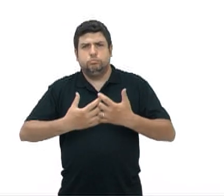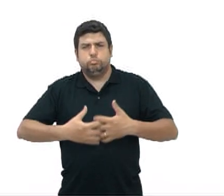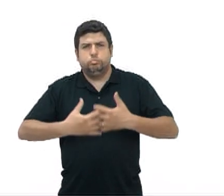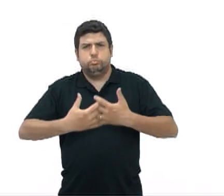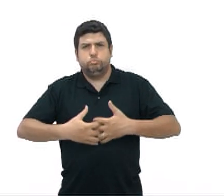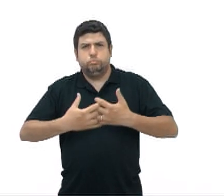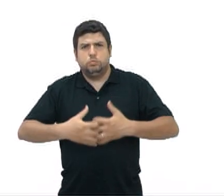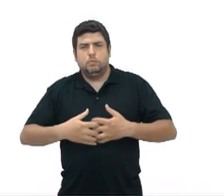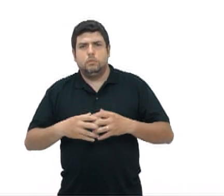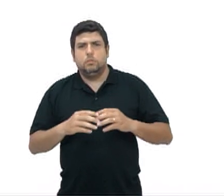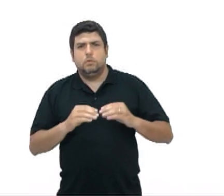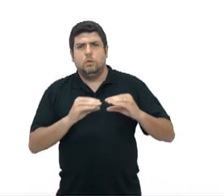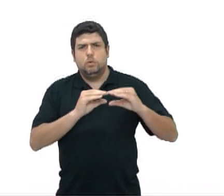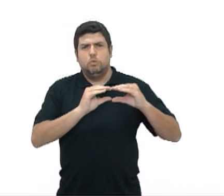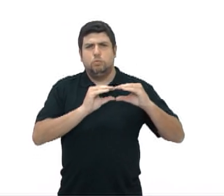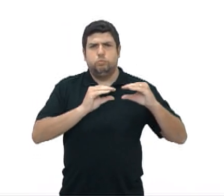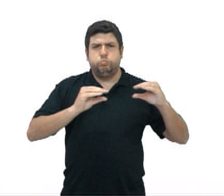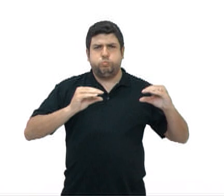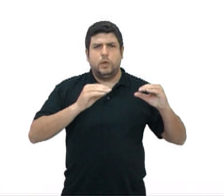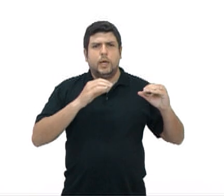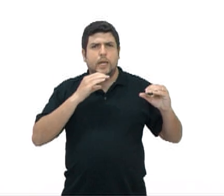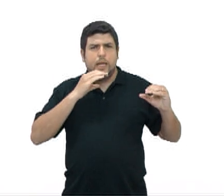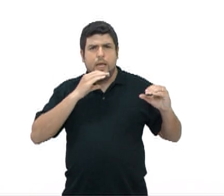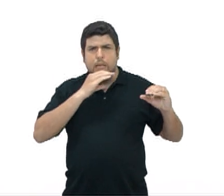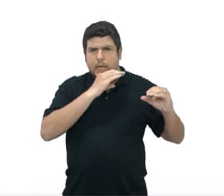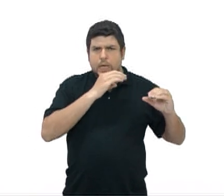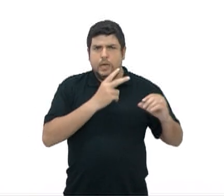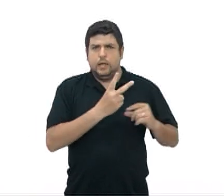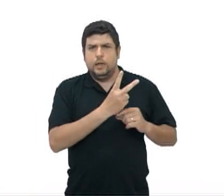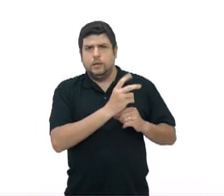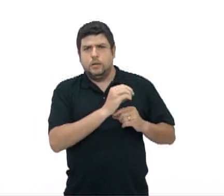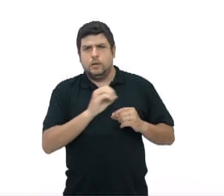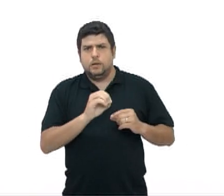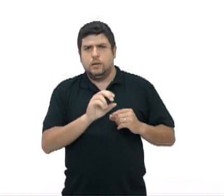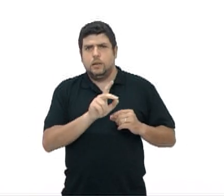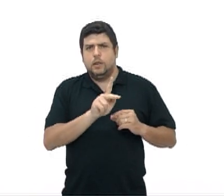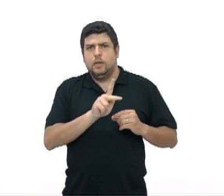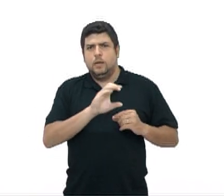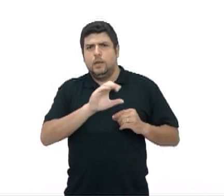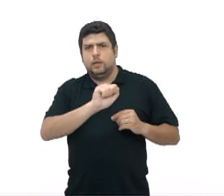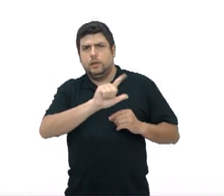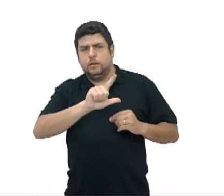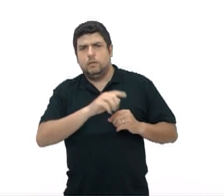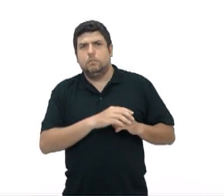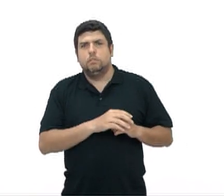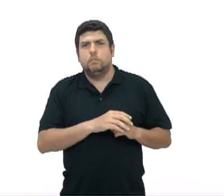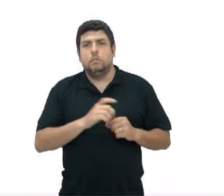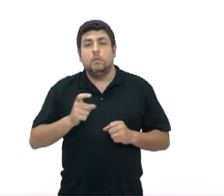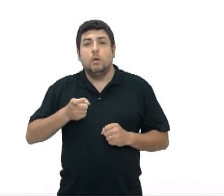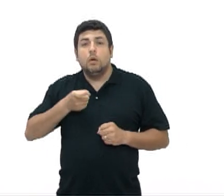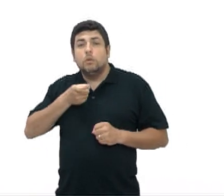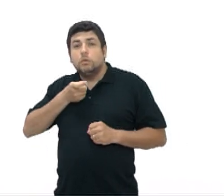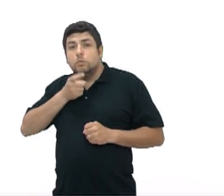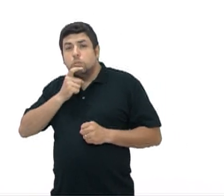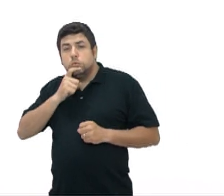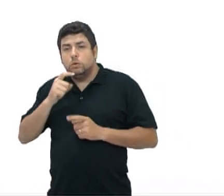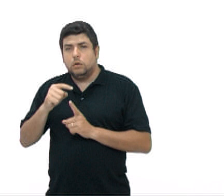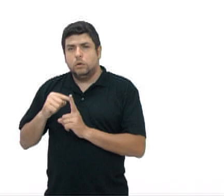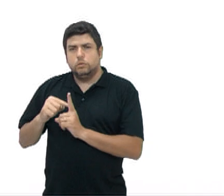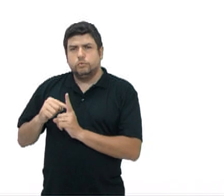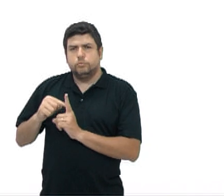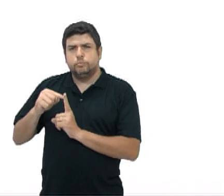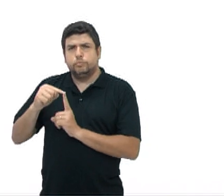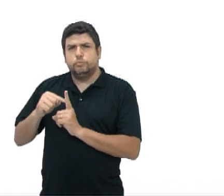sua fonte quente com a temperatura de 200 calorias e sua fonte fria possui temperatura de 50 graus